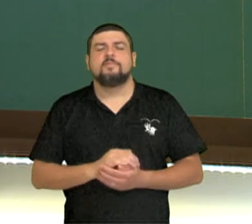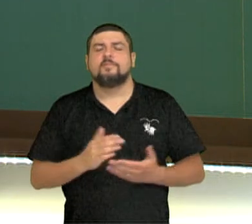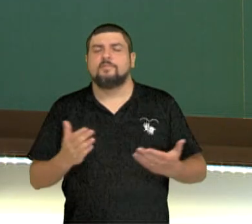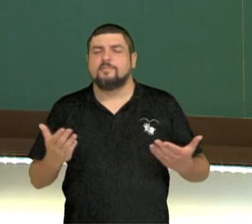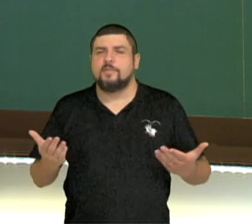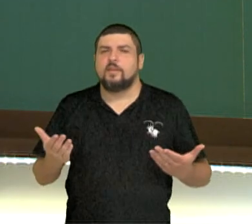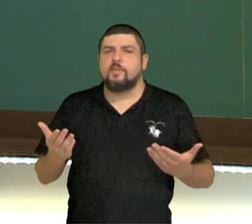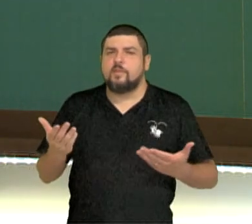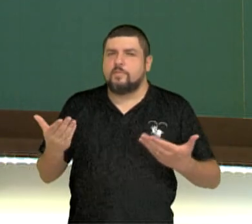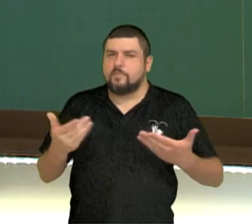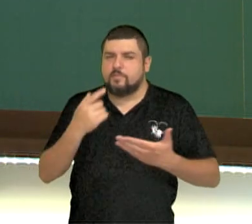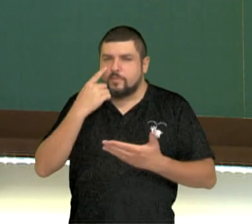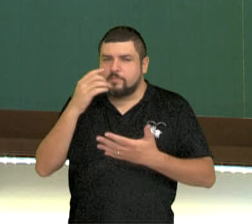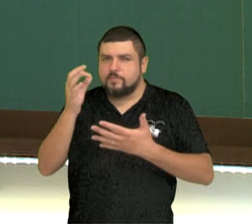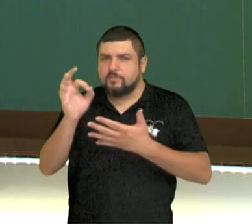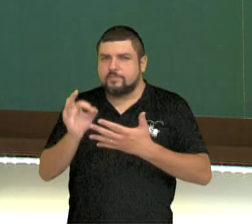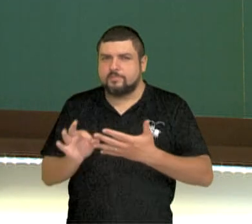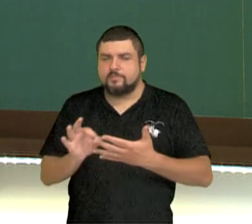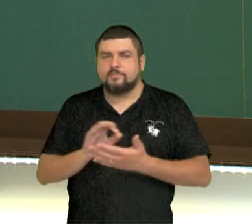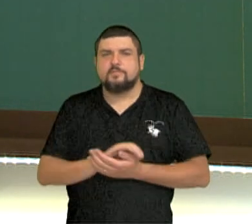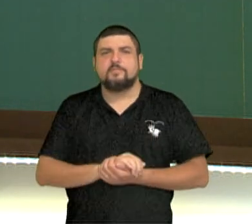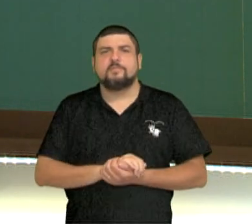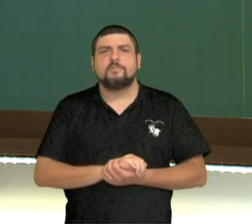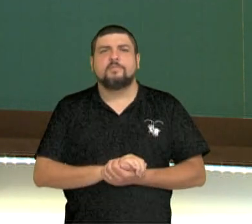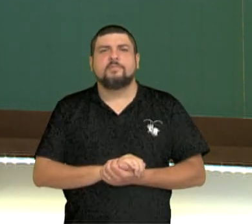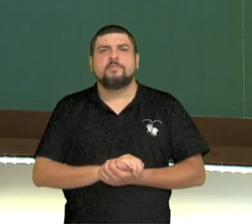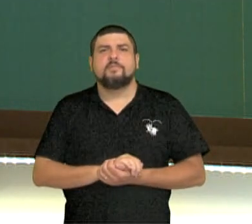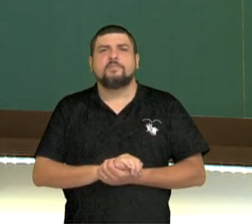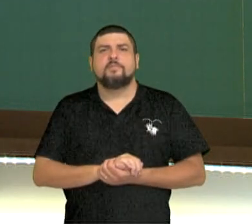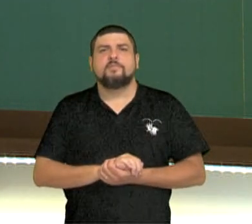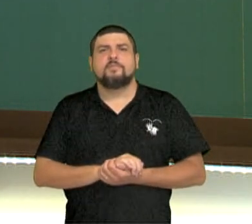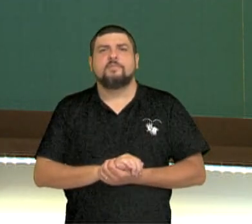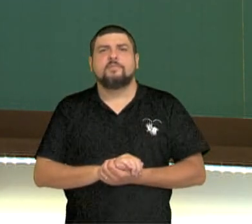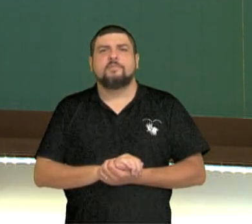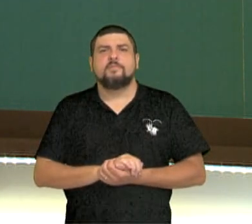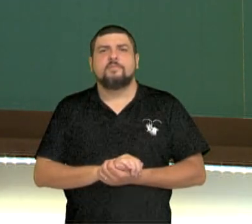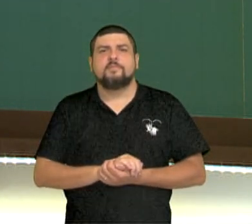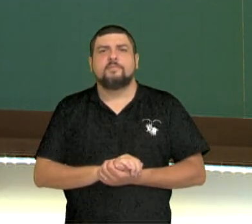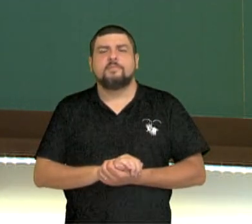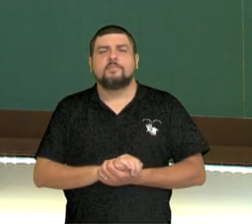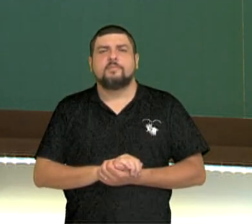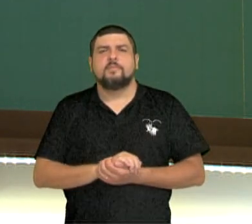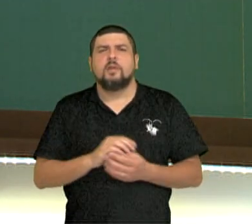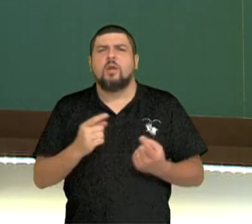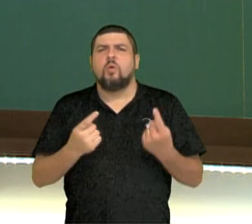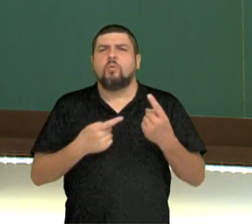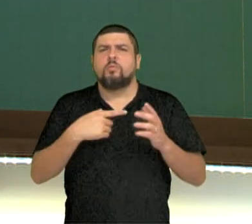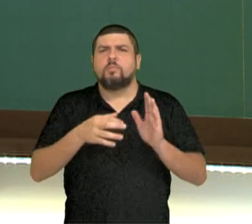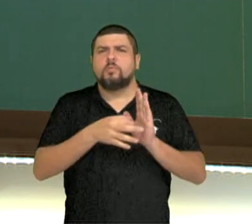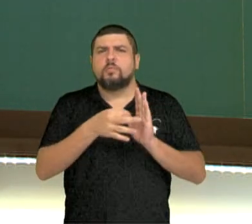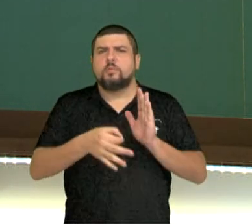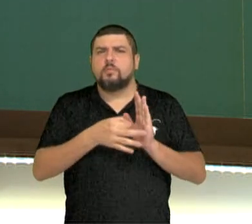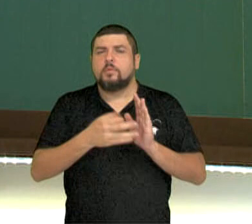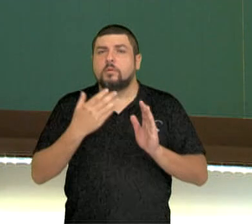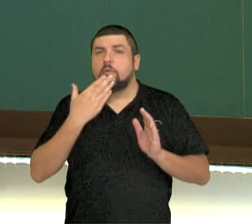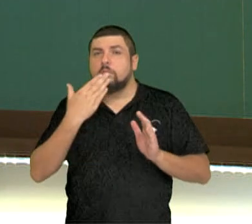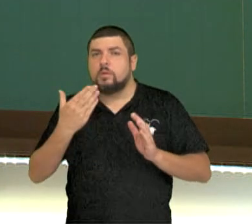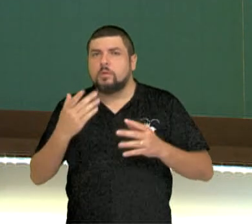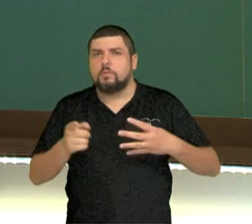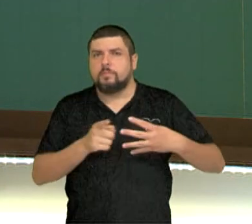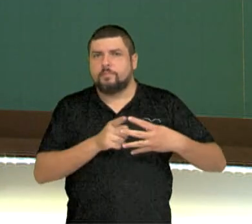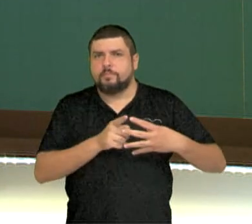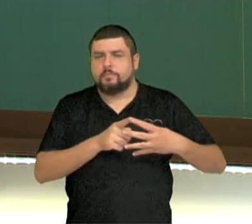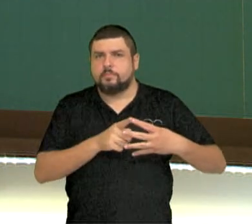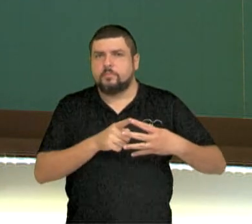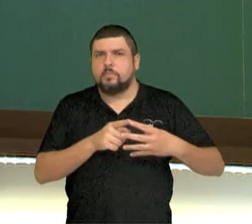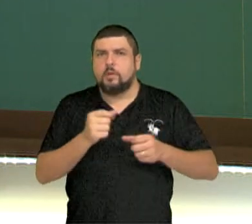Olá! Vamos conferir? Eu perguntei para você quais são os argumentos usados para pedir a construção